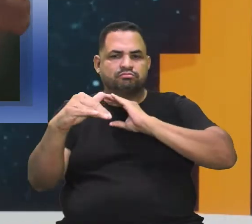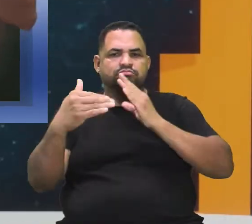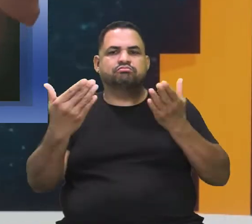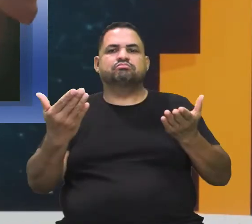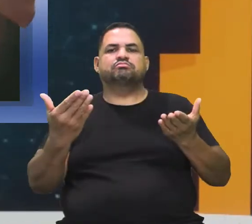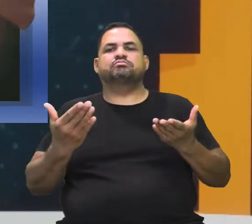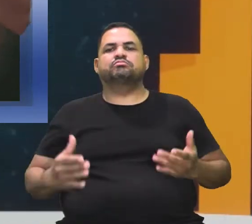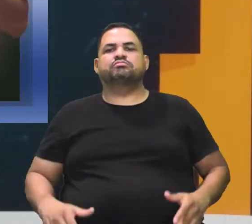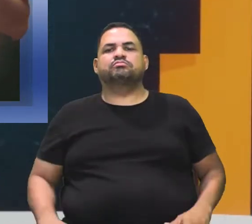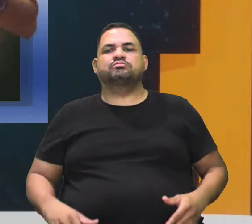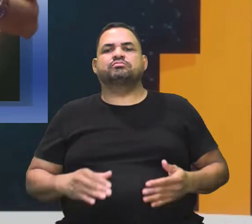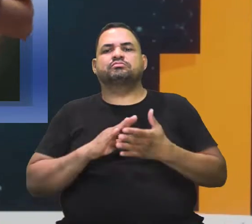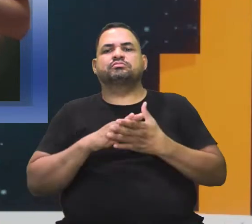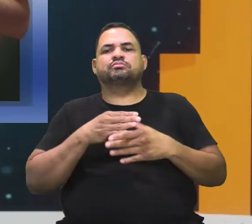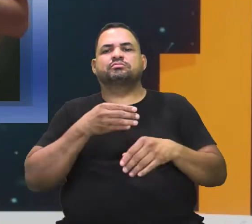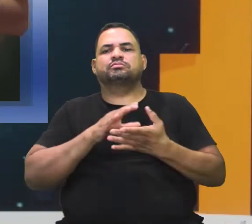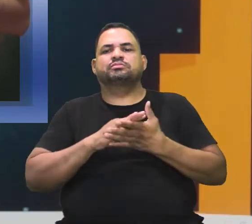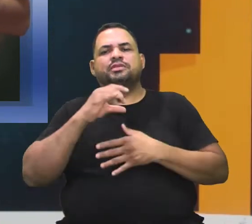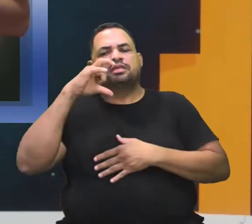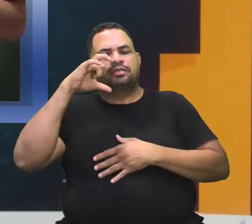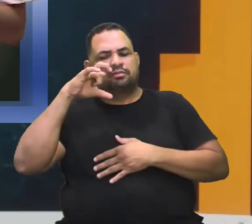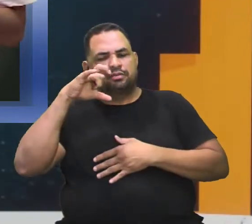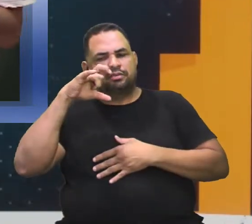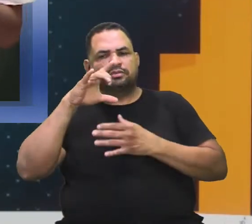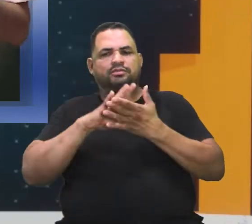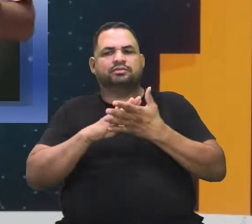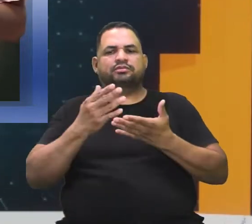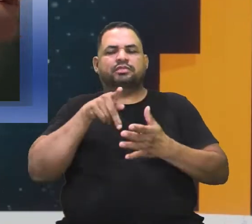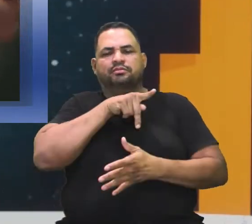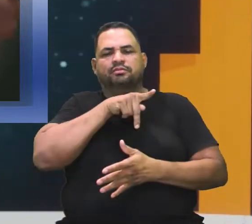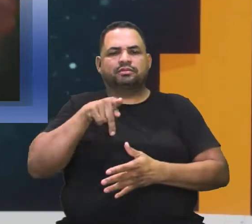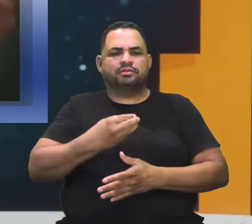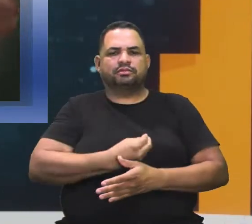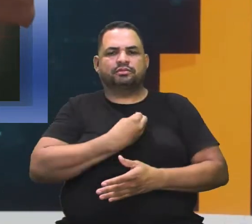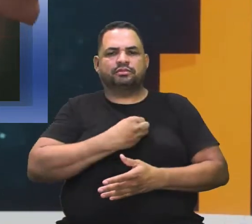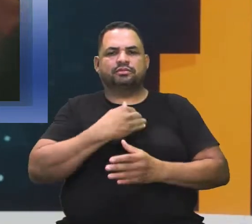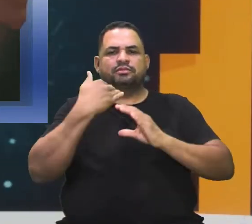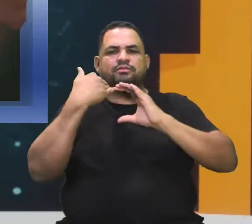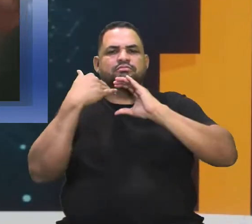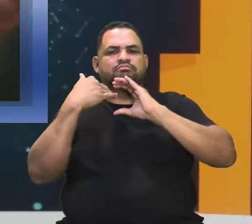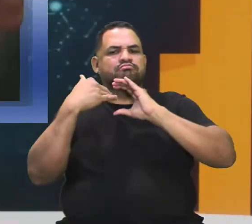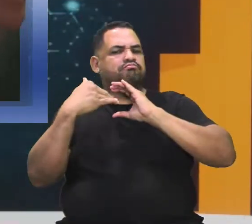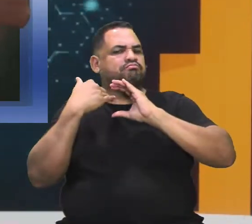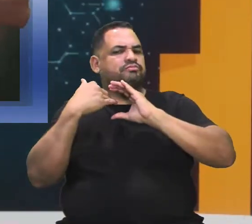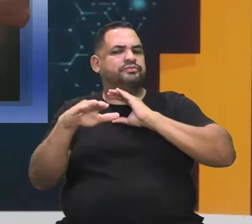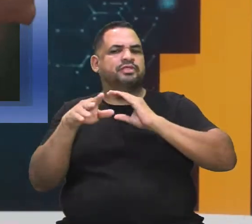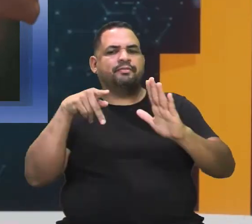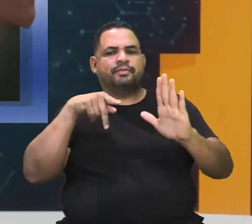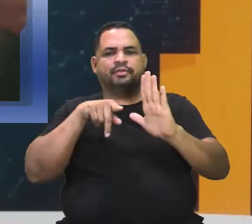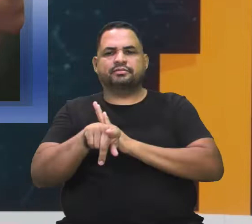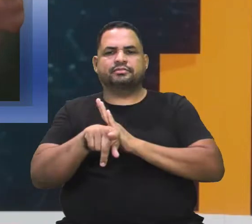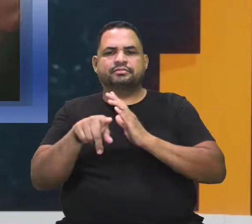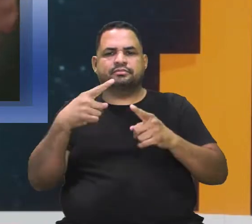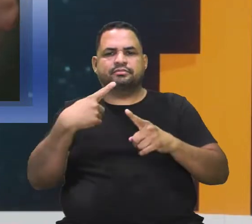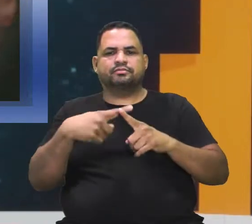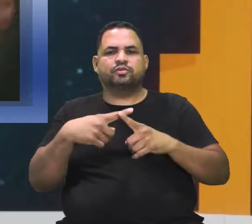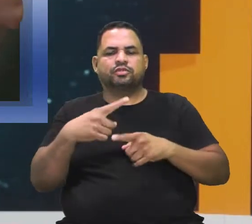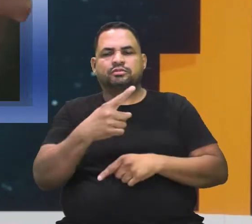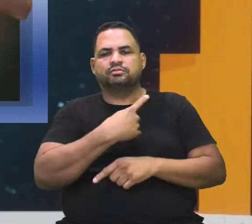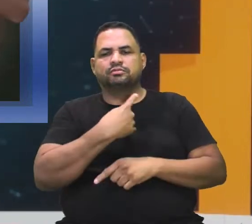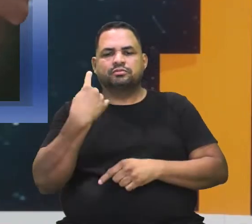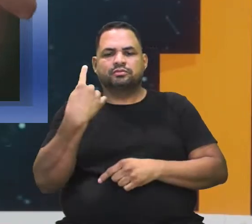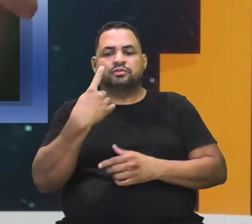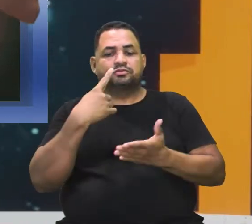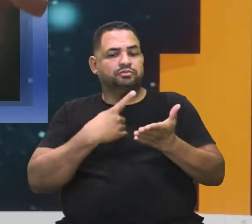pra gente. Manda pelo Instagram, aí manda pela professora presencial, manda a pergunta. Pode mandar, porque nosso combinado é